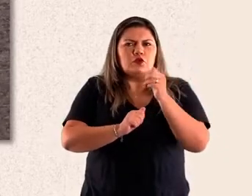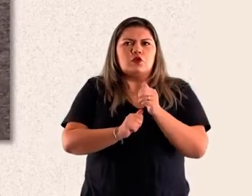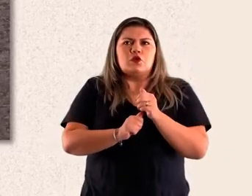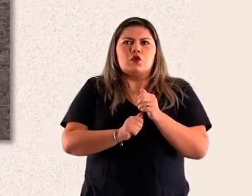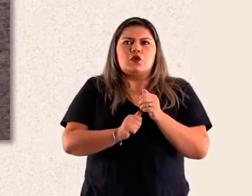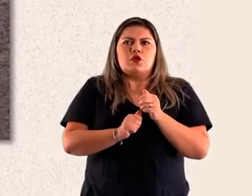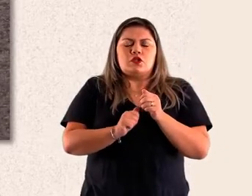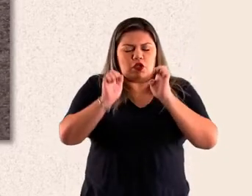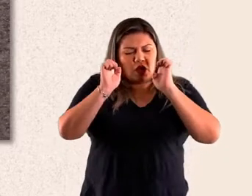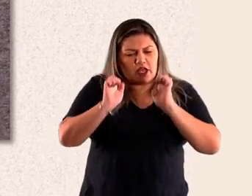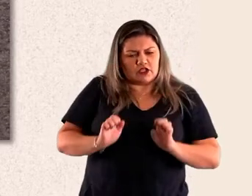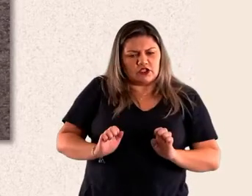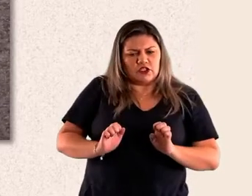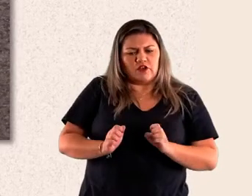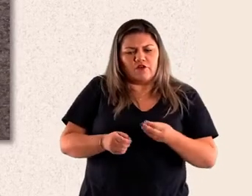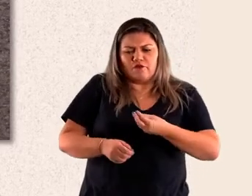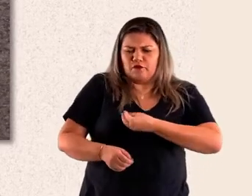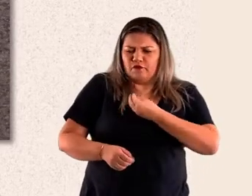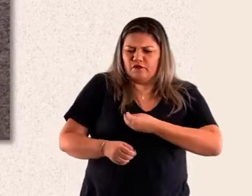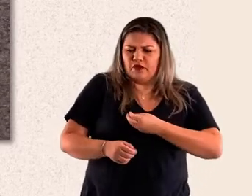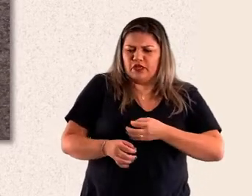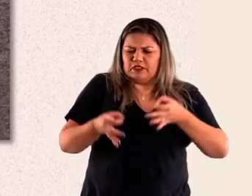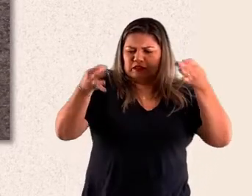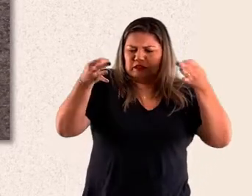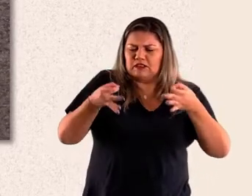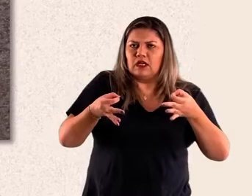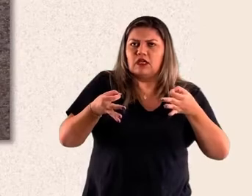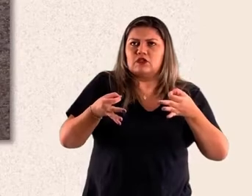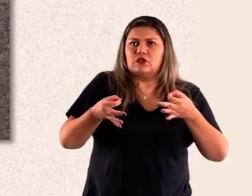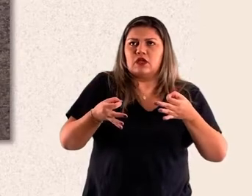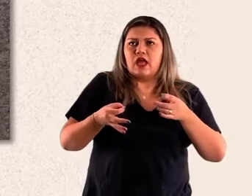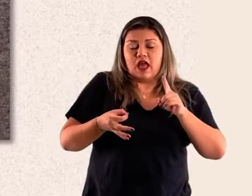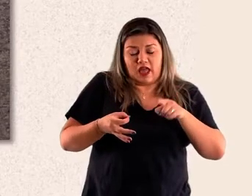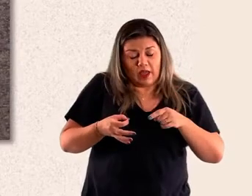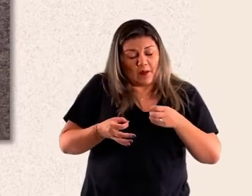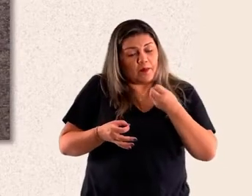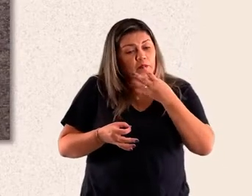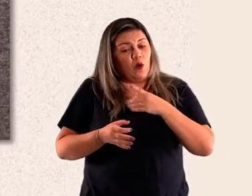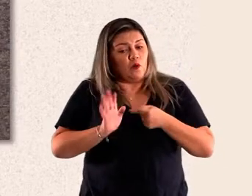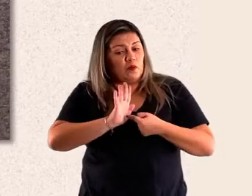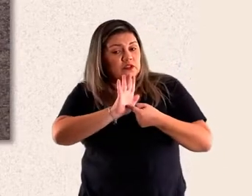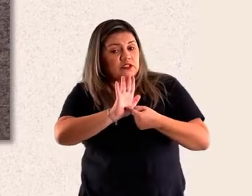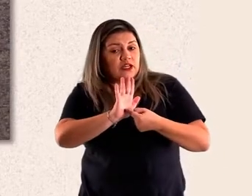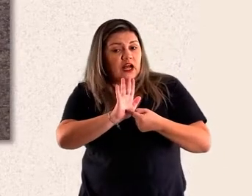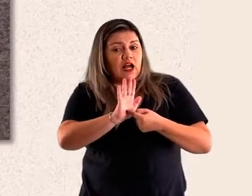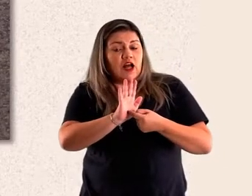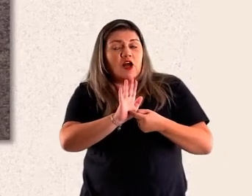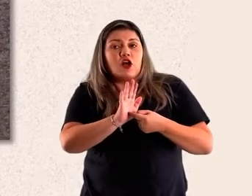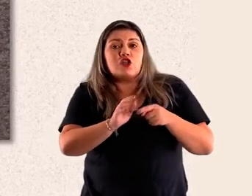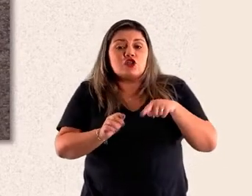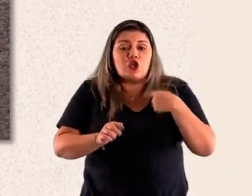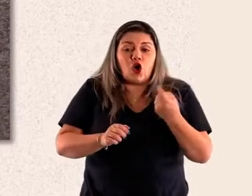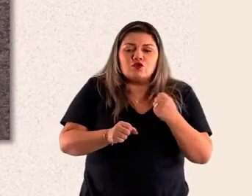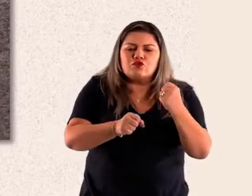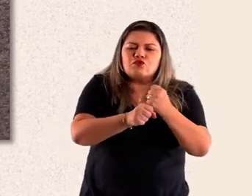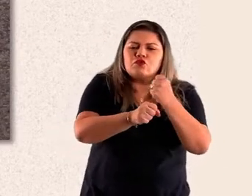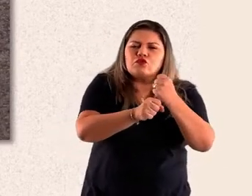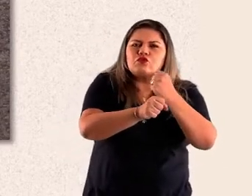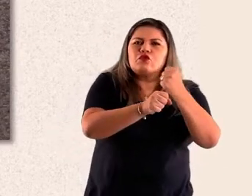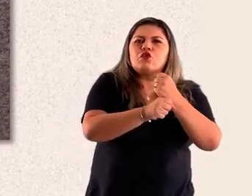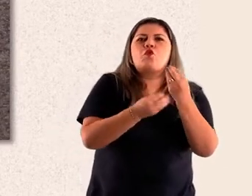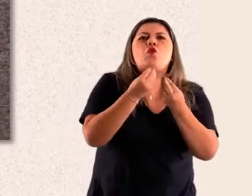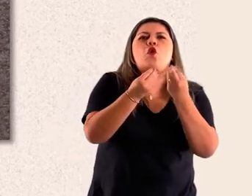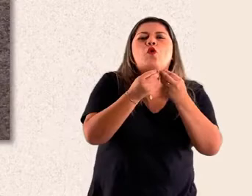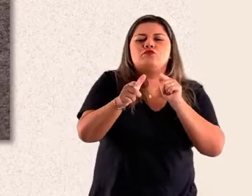eu achei que isso seria muito pertinente de trazer para cá Porque a gente está construindo falando da nossa convivência na nossa vida junta no